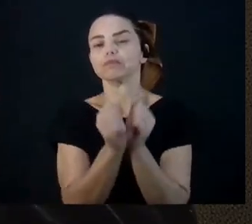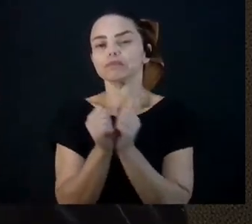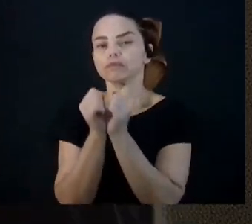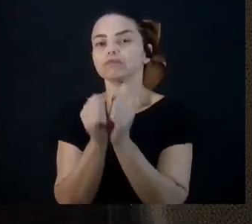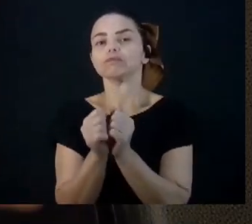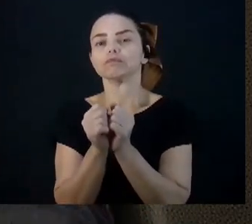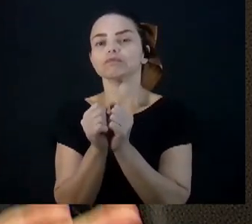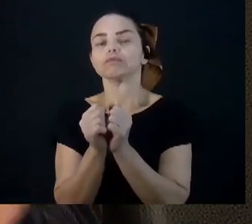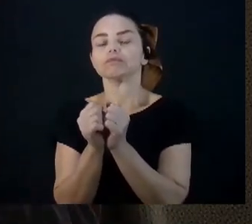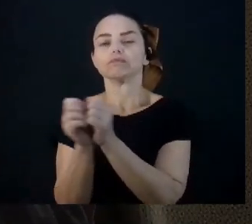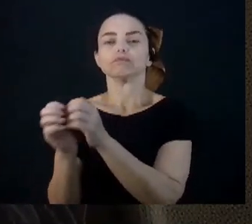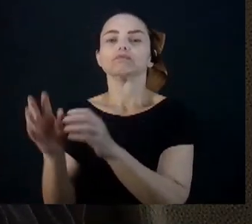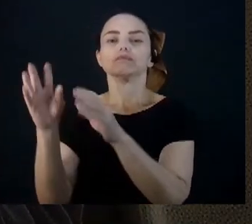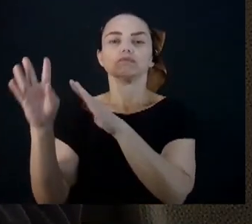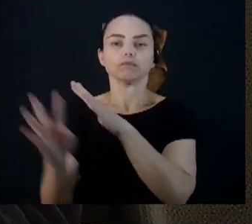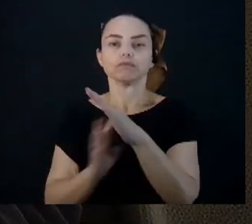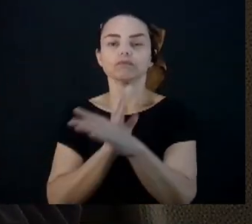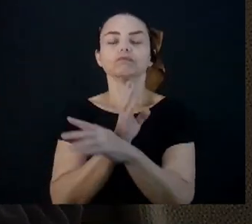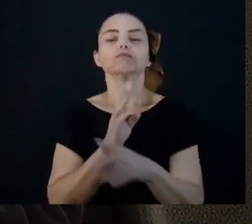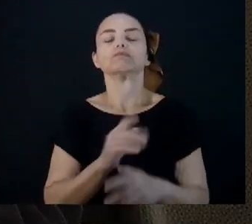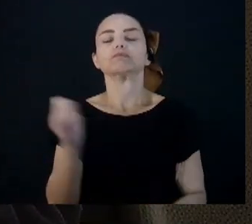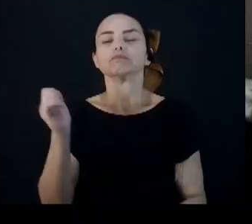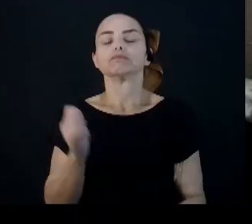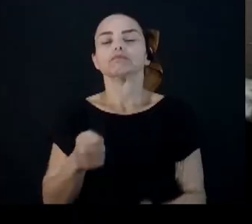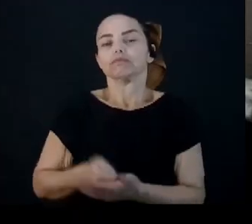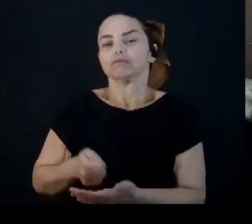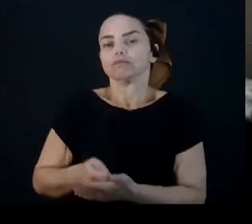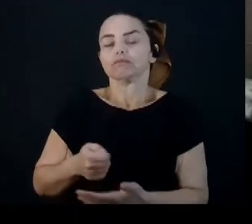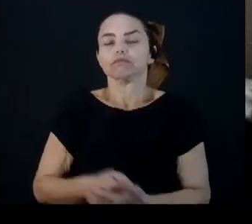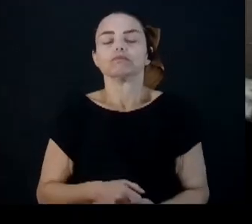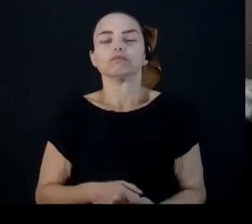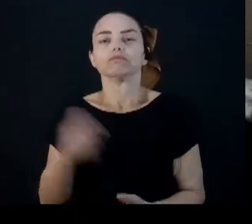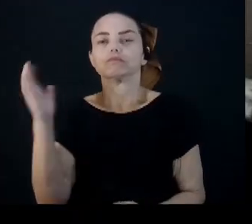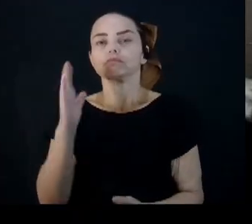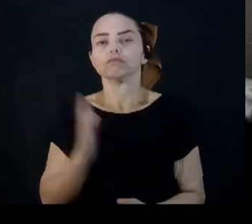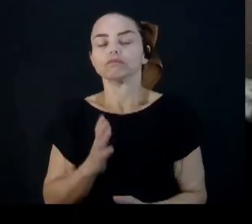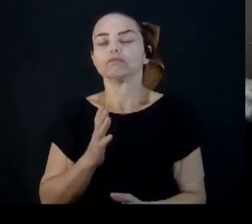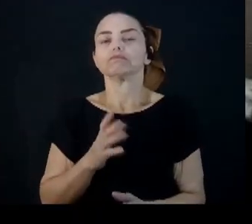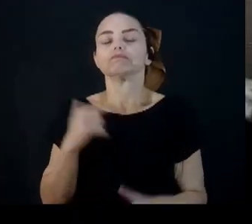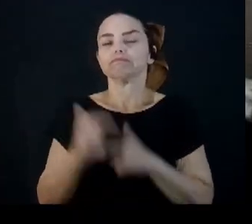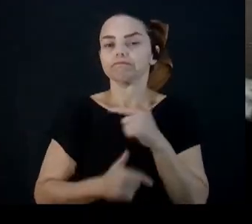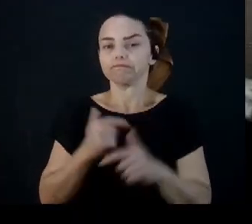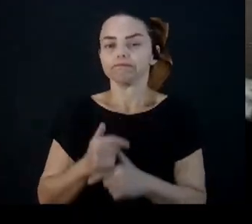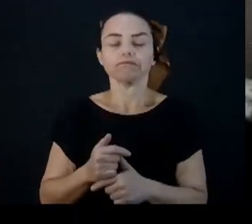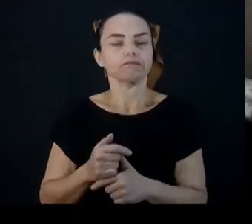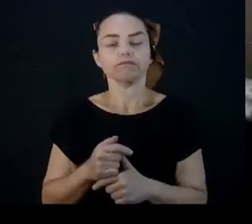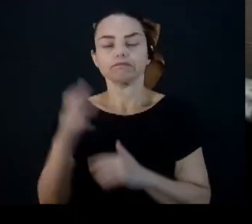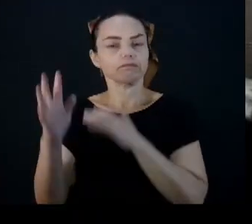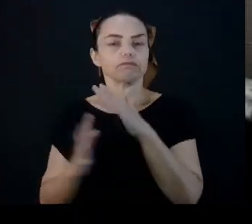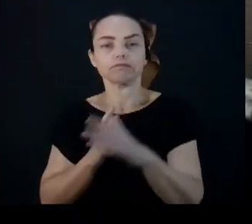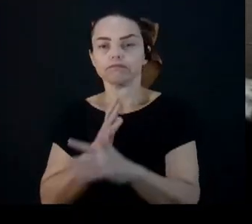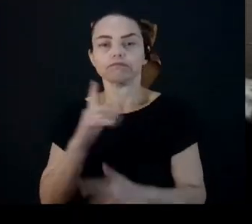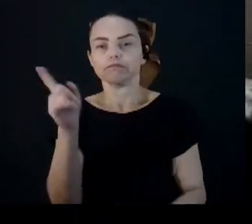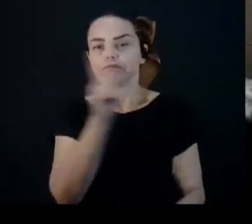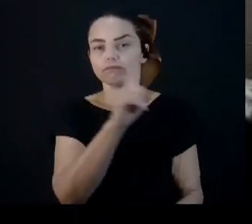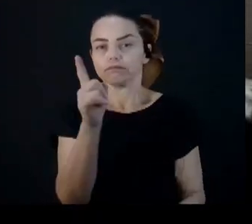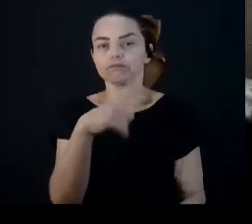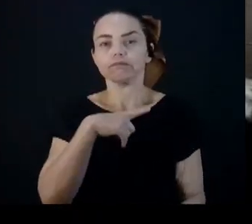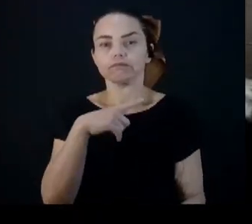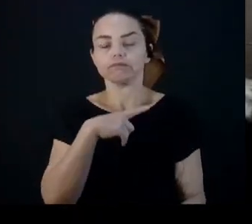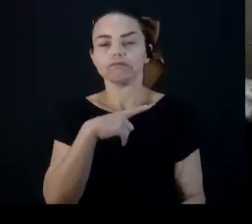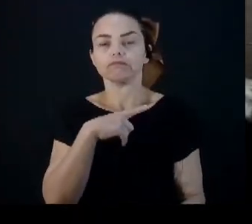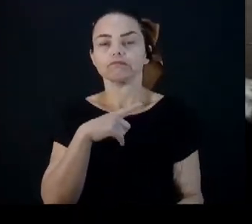para o Brasil para trabalhar, né, em trabalhos forçados. Então, não falando de imigração forçada, nós temos um documento